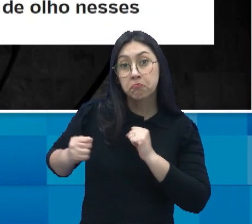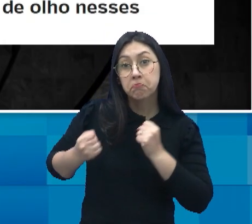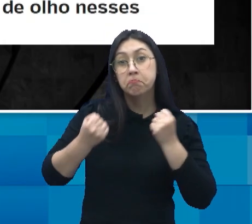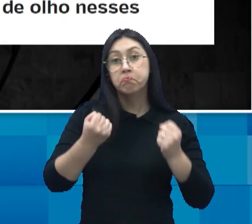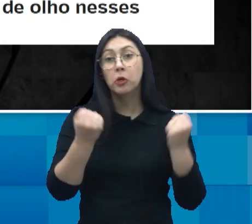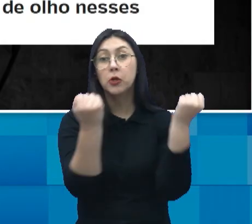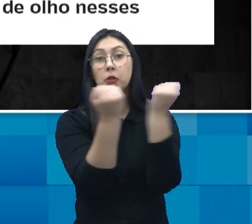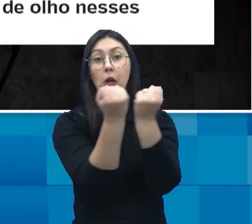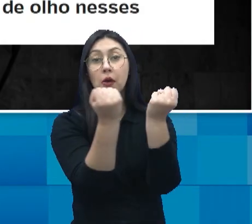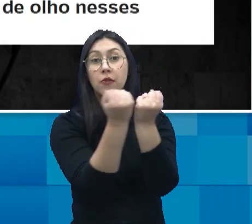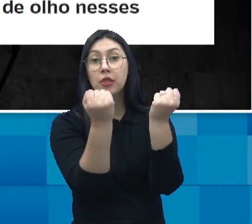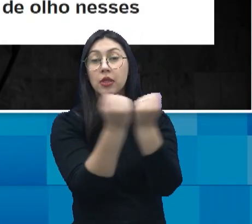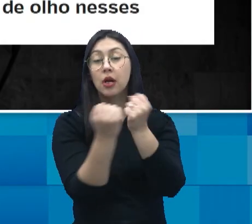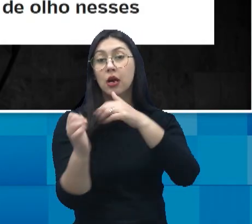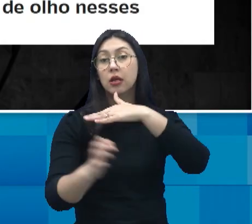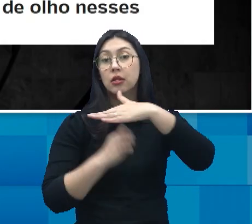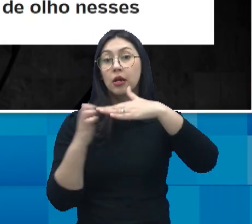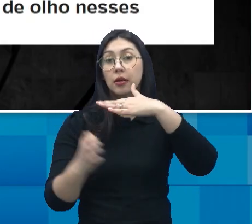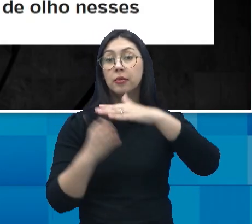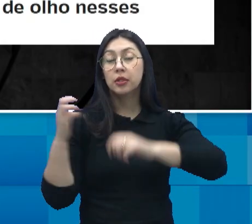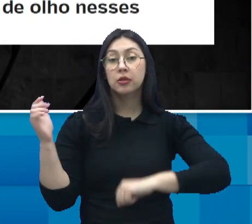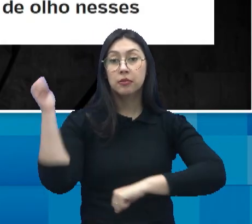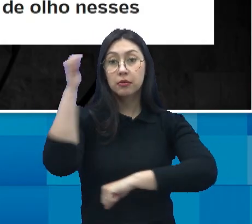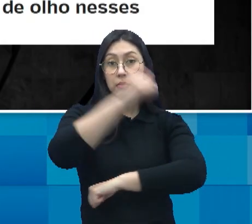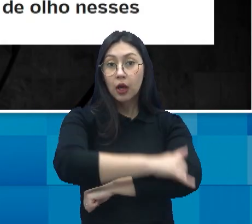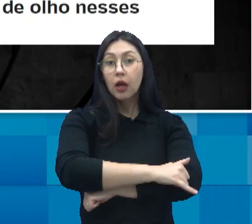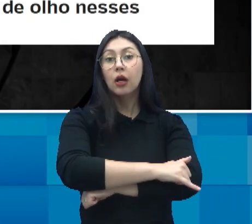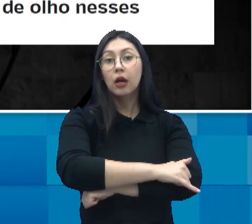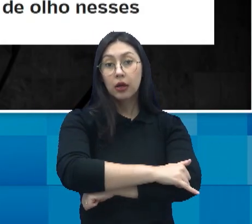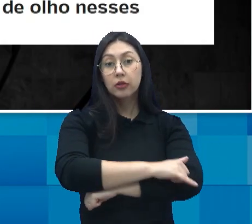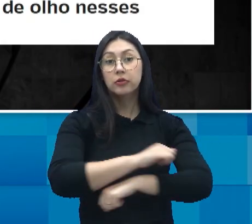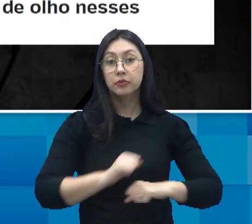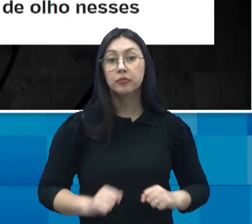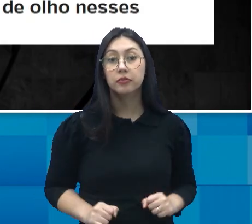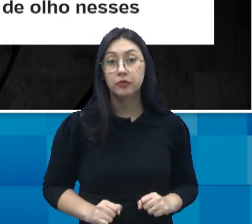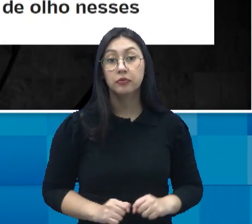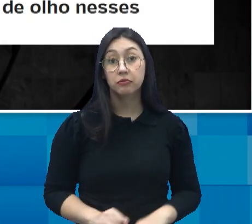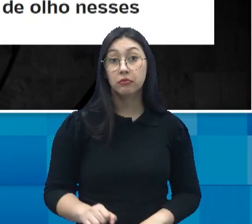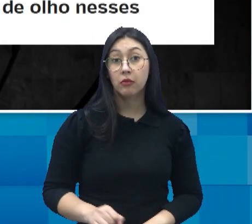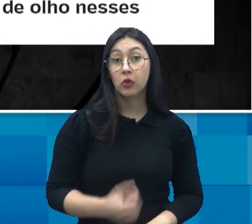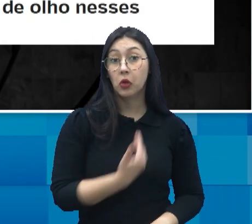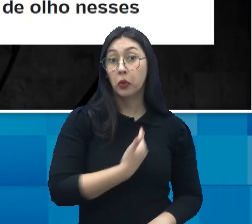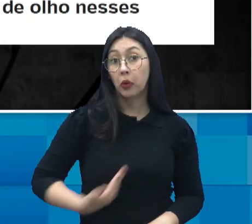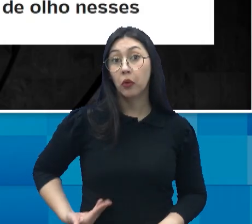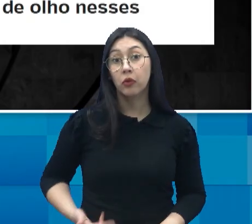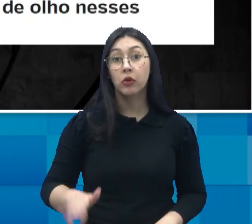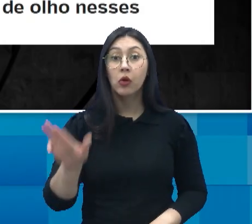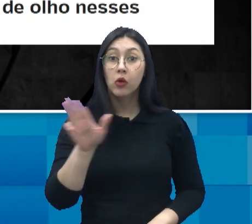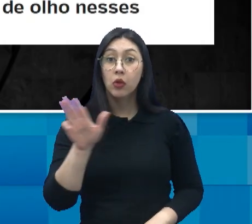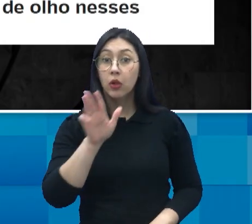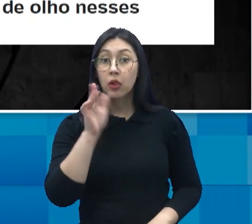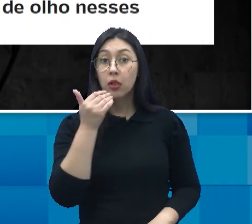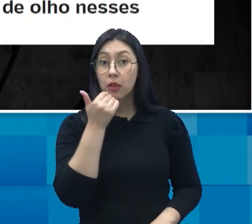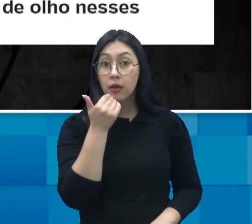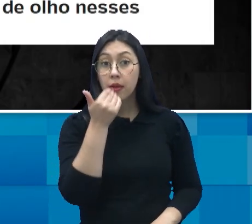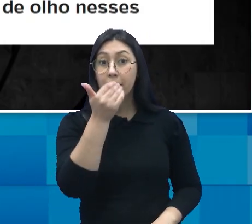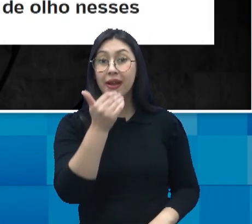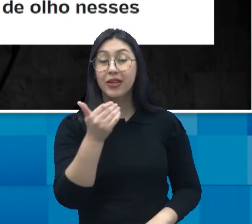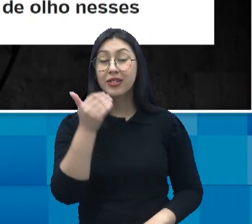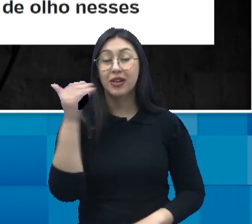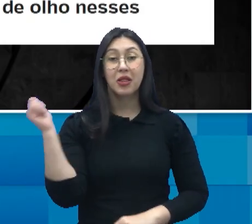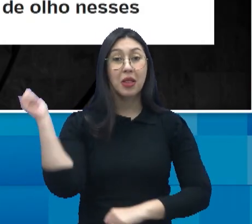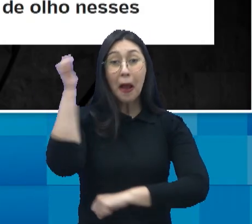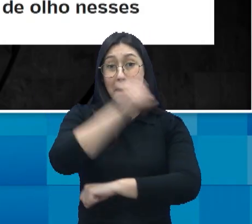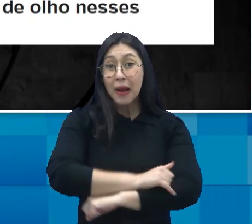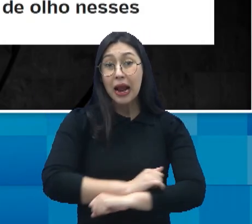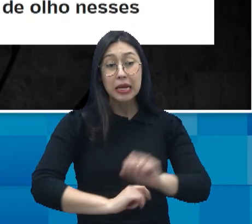fará o que puder para preservar a Embraer do tarifaço. Governo Lula pede a exclusão da Embraer e